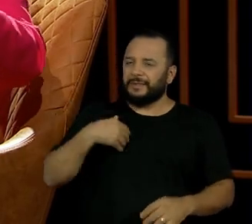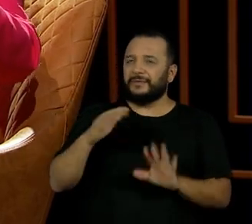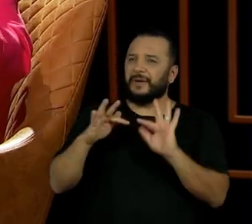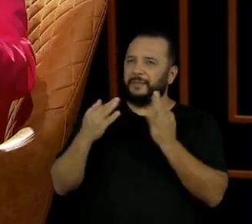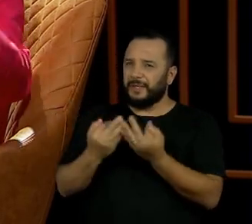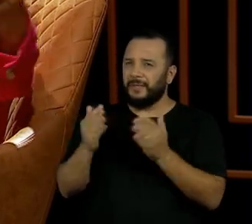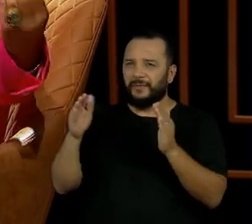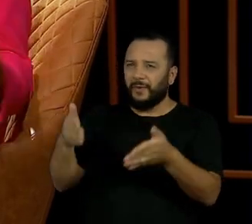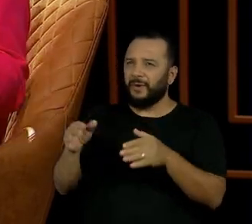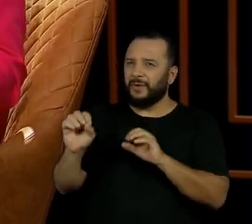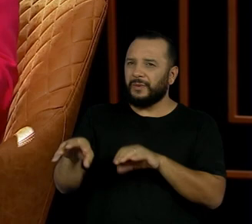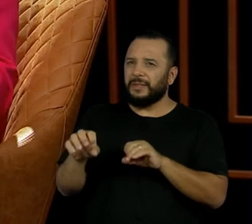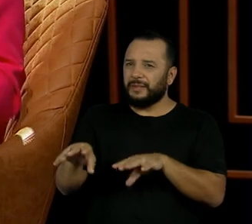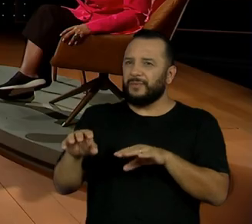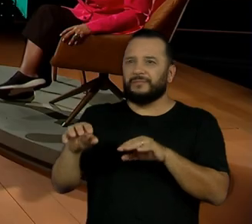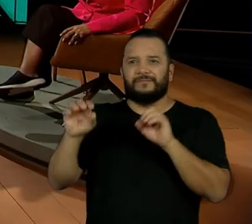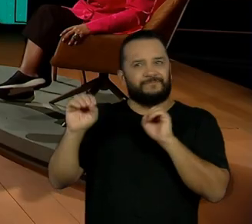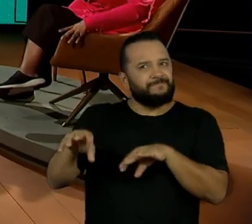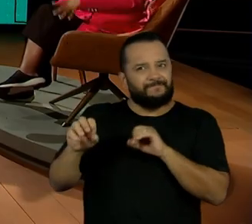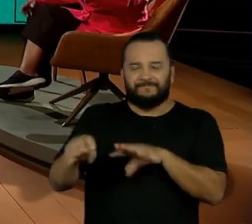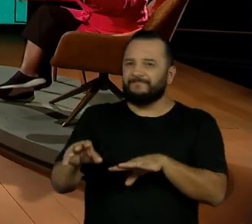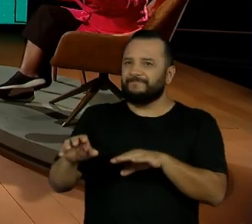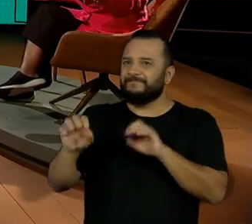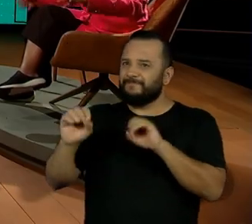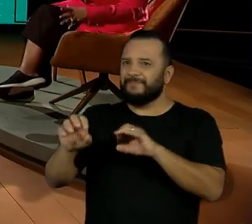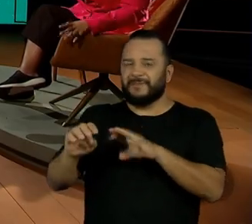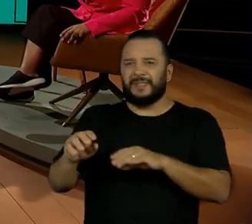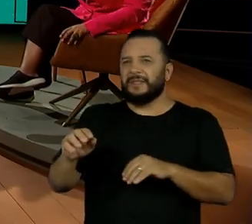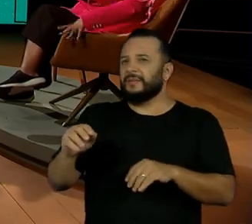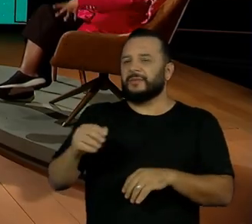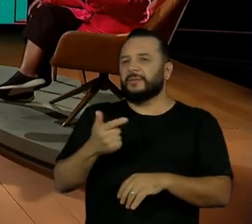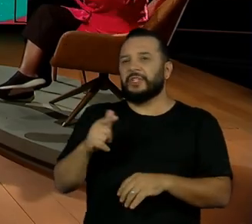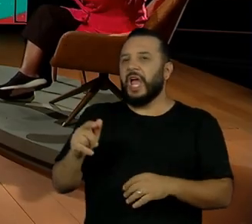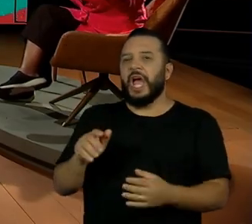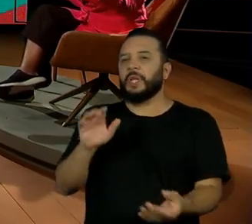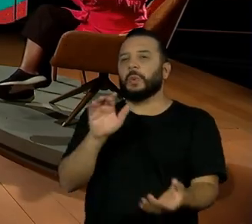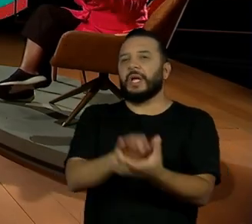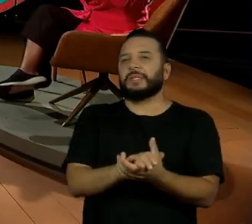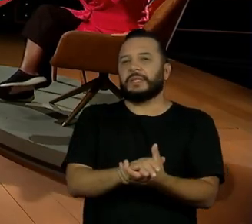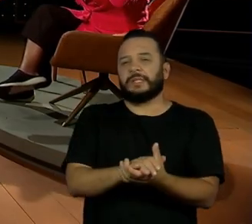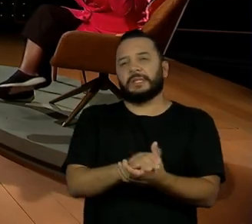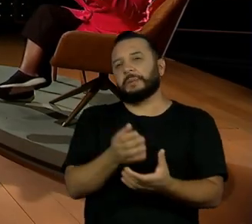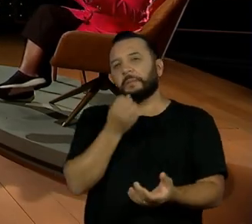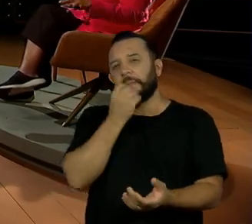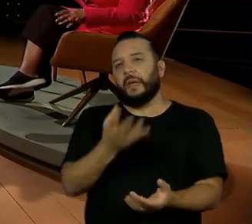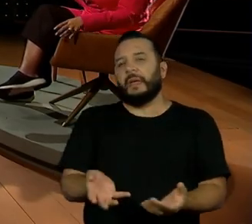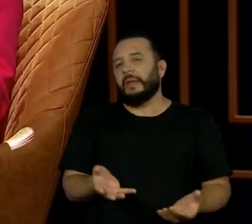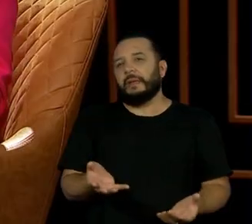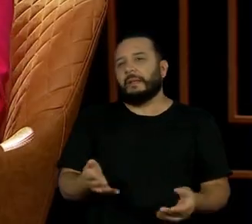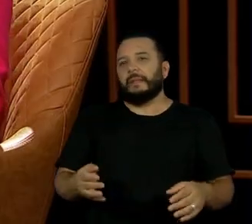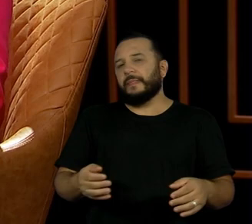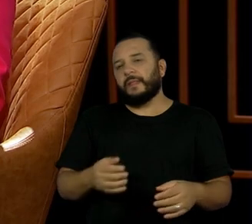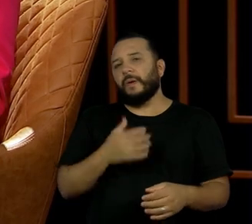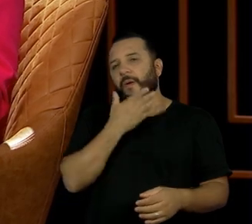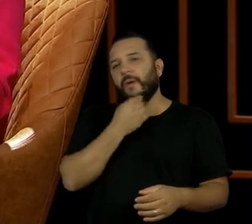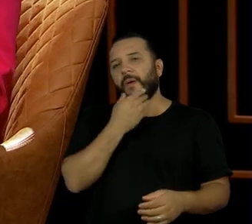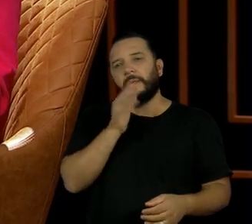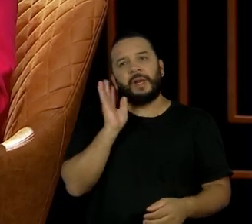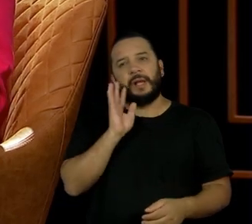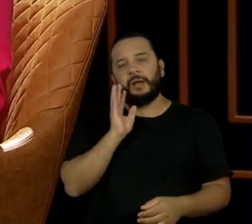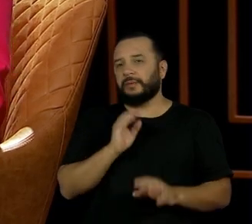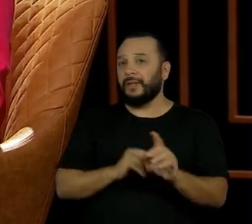e educação ninguém falou assim ah Case bem Tem um cara legal não era tipo assim você tem que ser legal